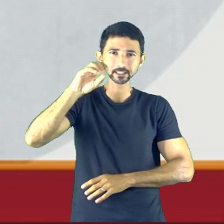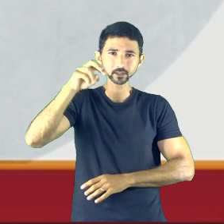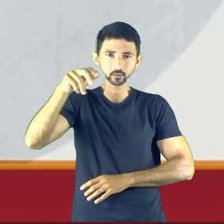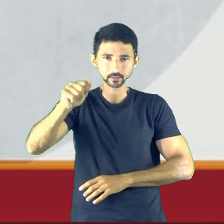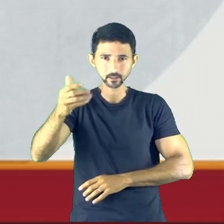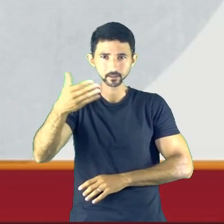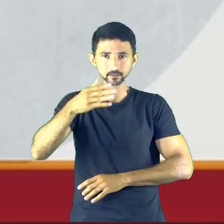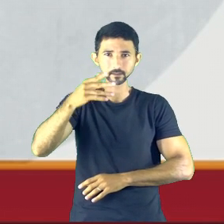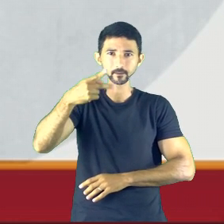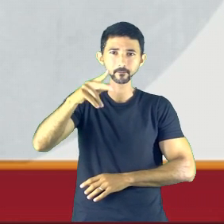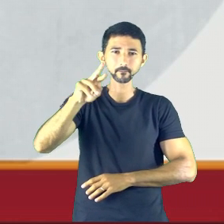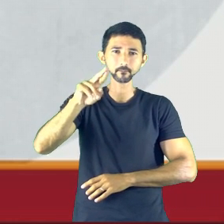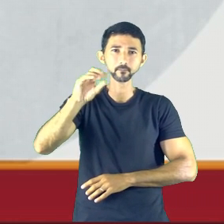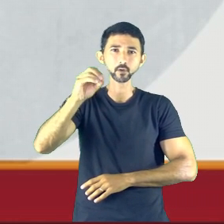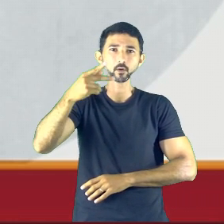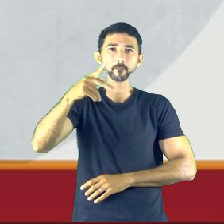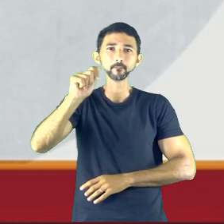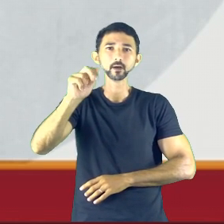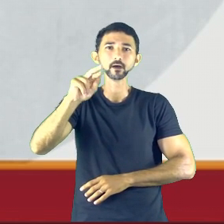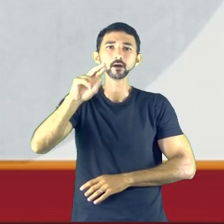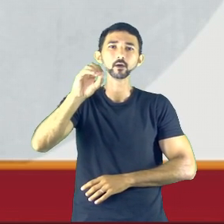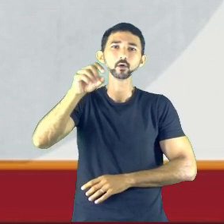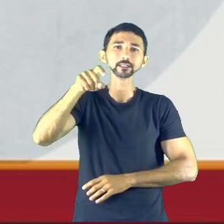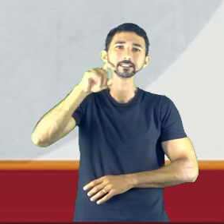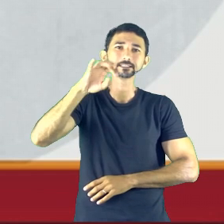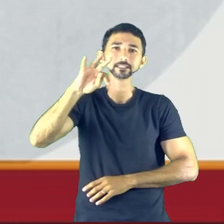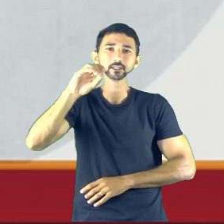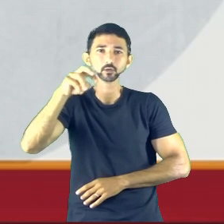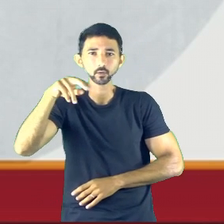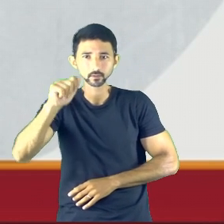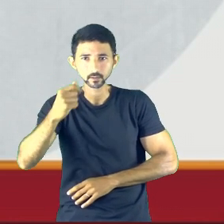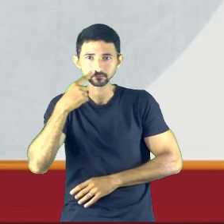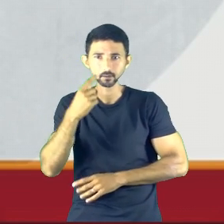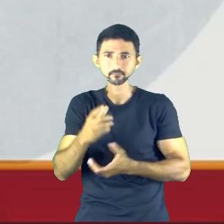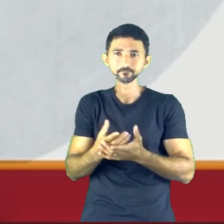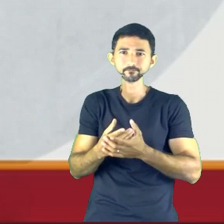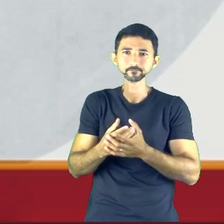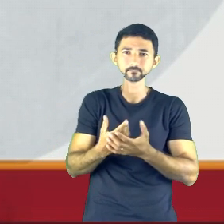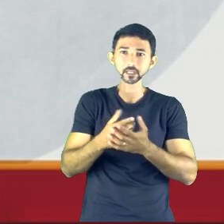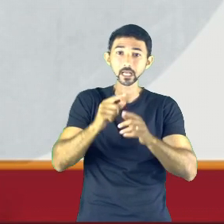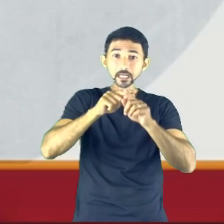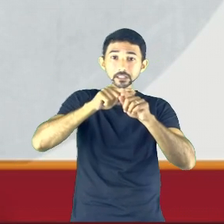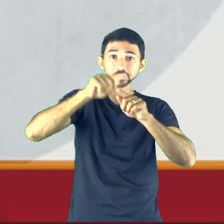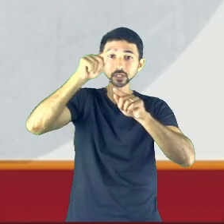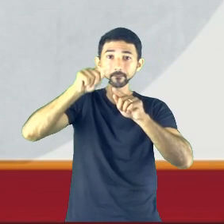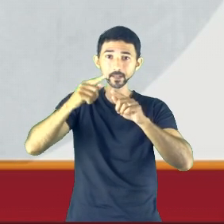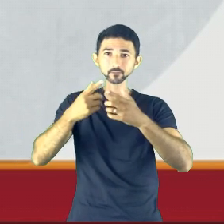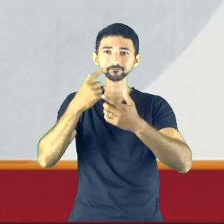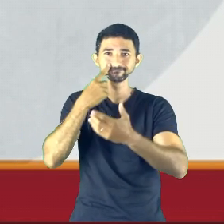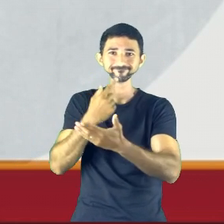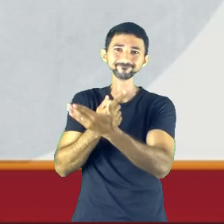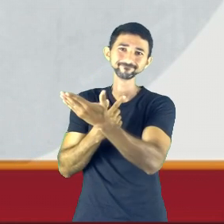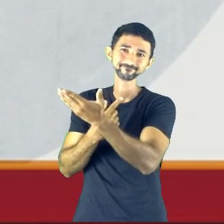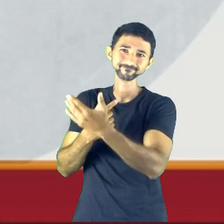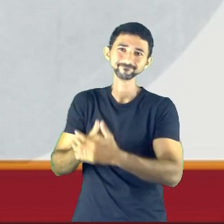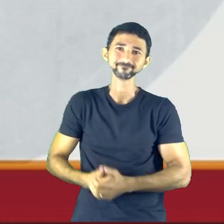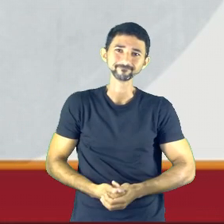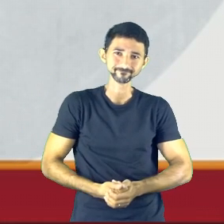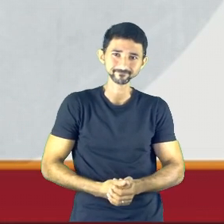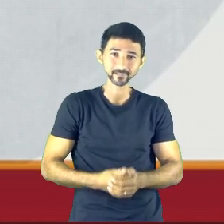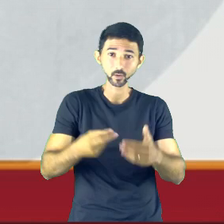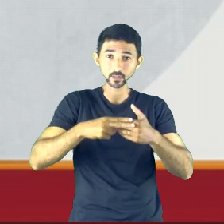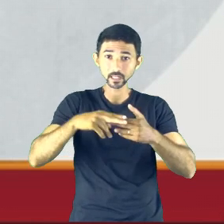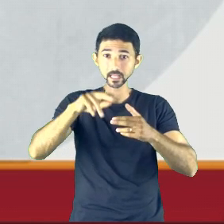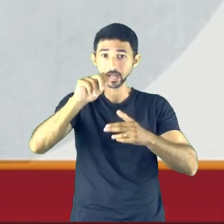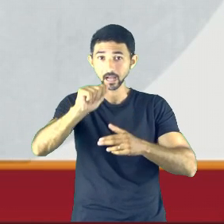ou proparoxítonas. Observem aqui, ó. Conhecido popularmente como chapeuzinho, o acento circunflexo é usado sobre